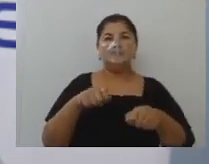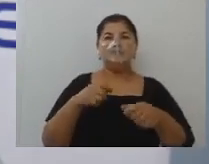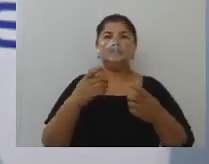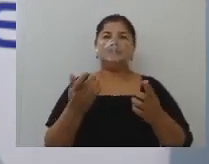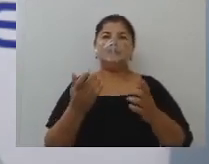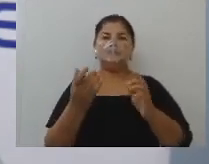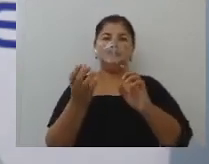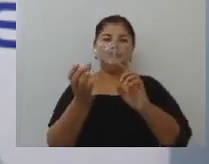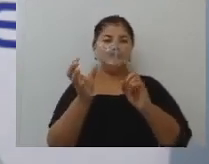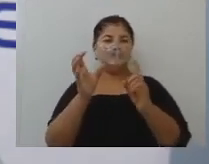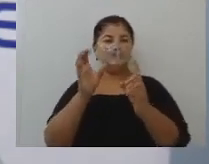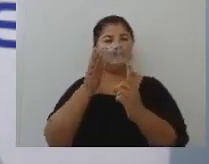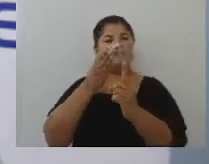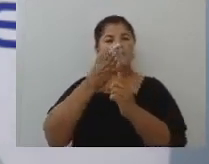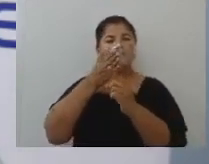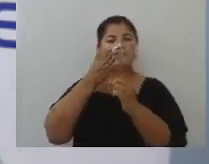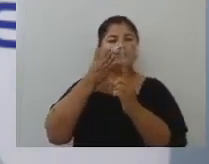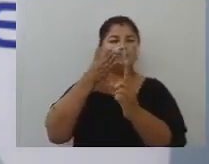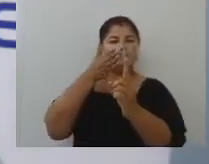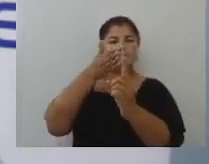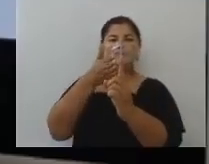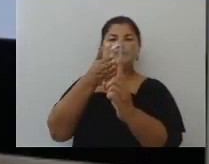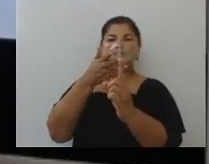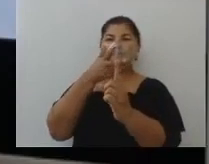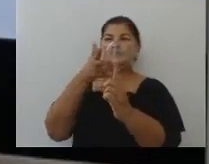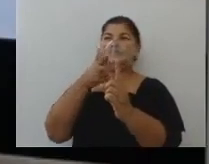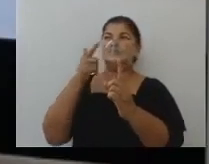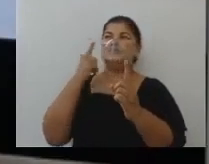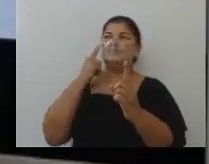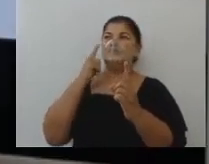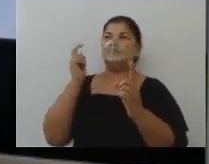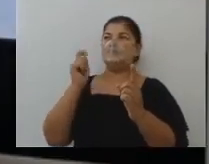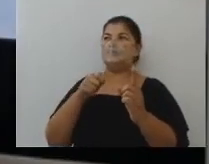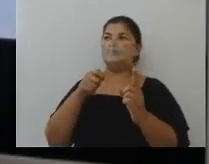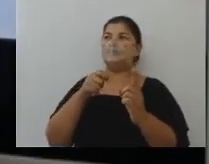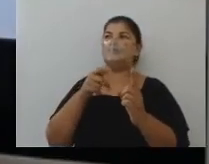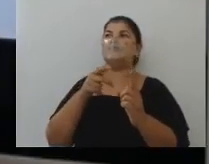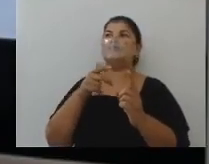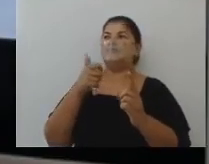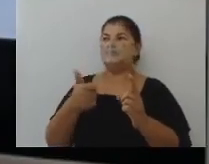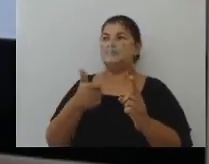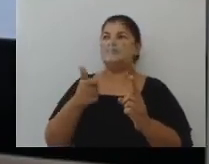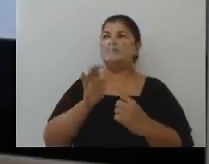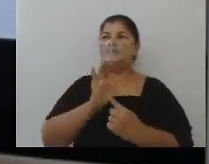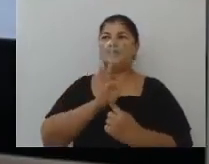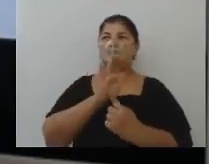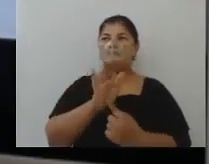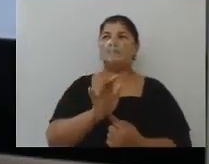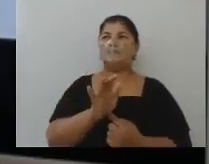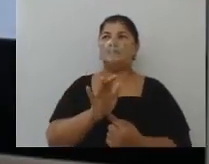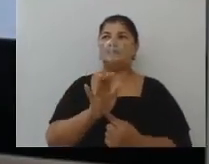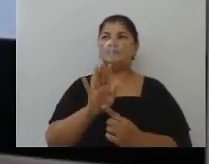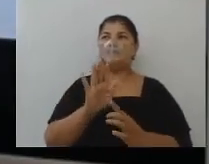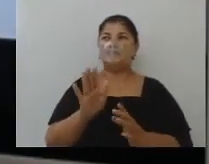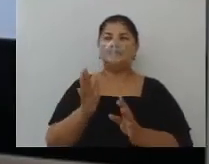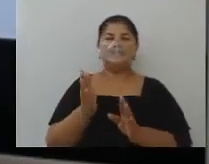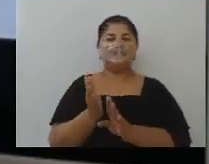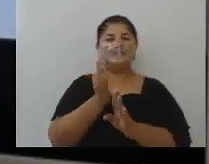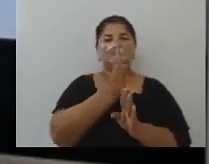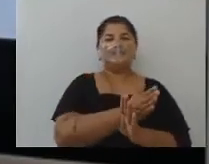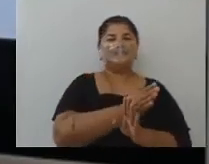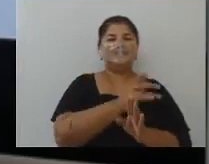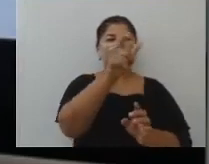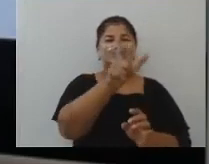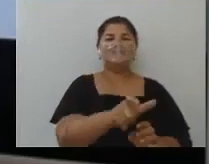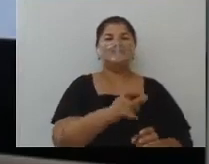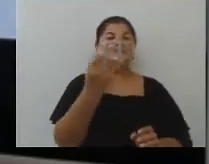a câmera e dar um zoom nele. Deixa eu ver se essa câmera dele... agora. Ó. Eu vou ficar meio cortado, não se importe não,